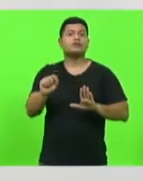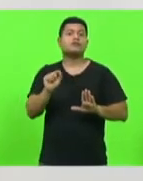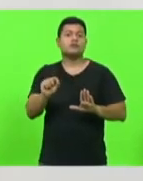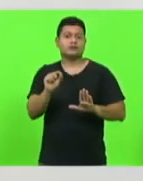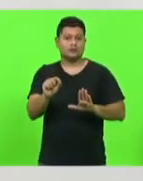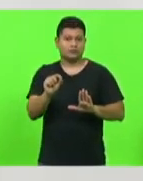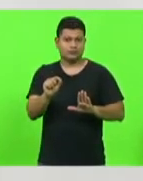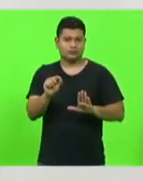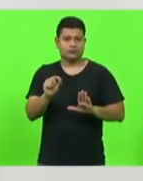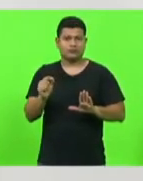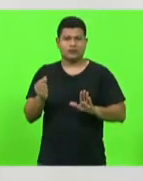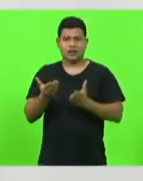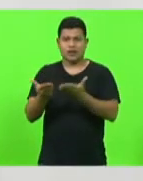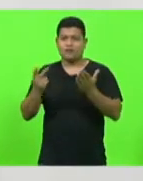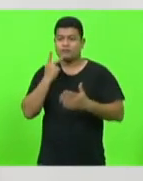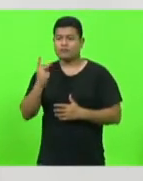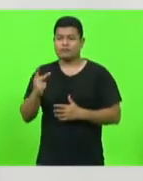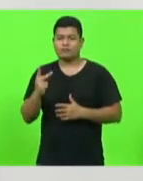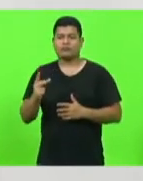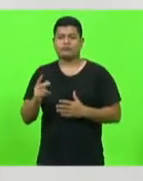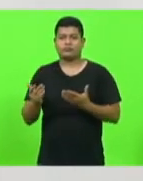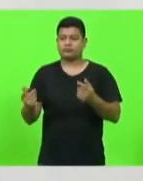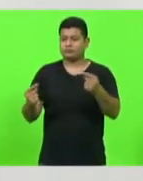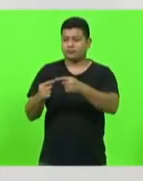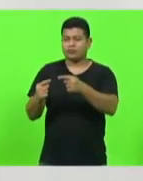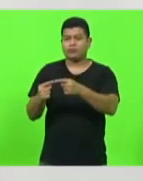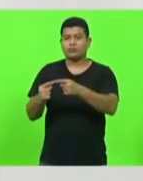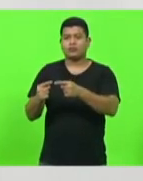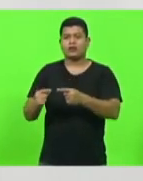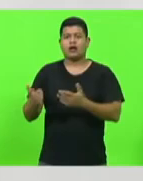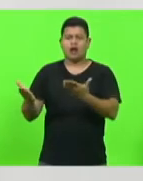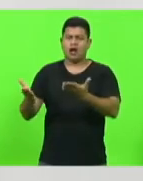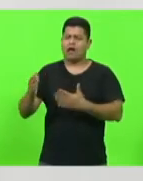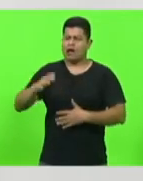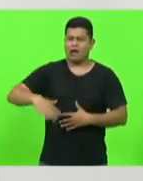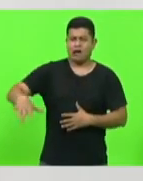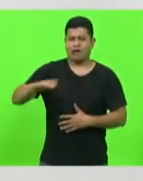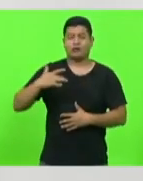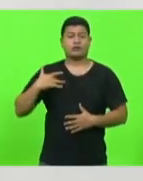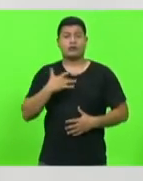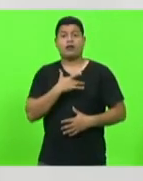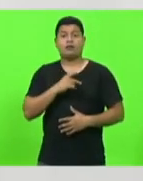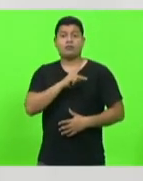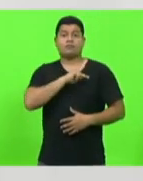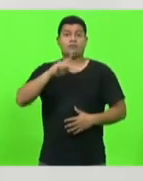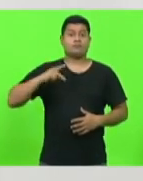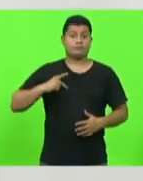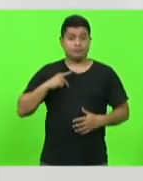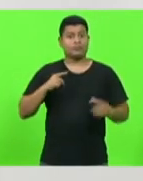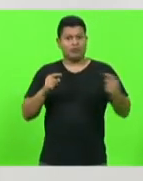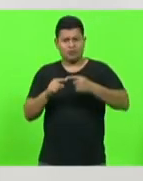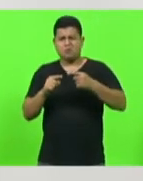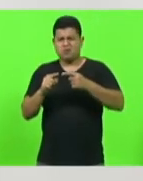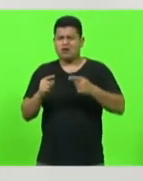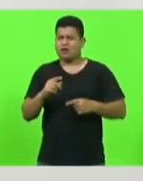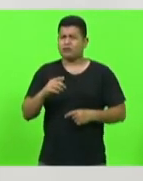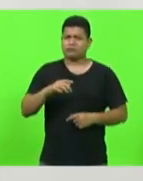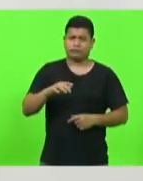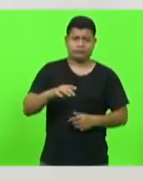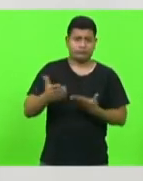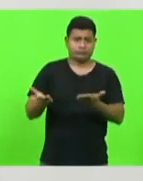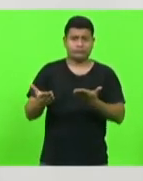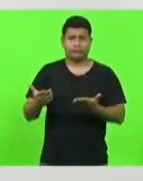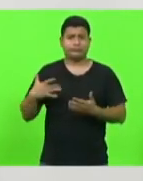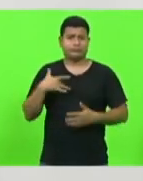Eles mascararam com a questão da saúde pública. Não, é questão de saúde pública, deputado. É questão